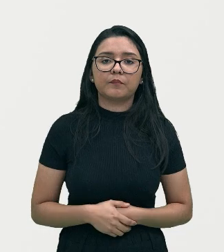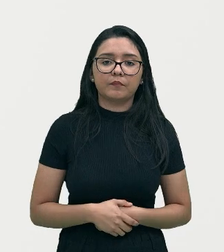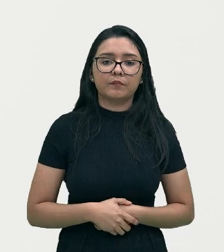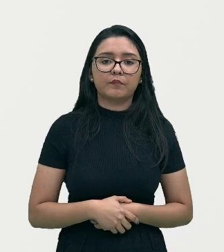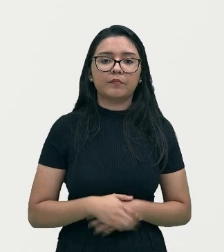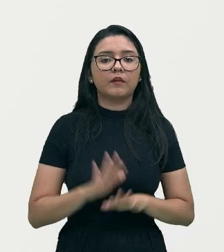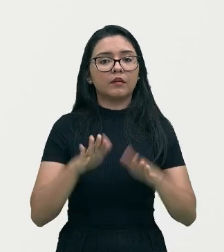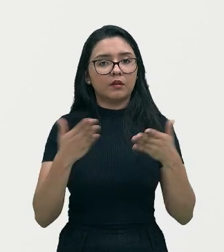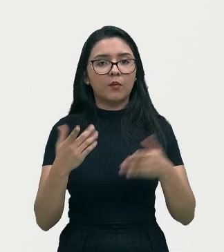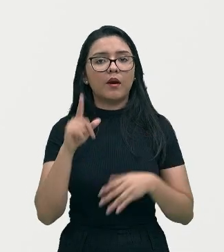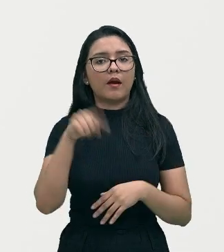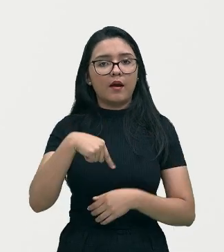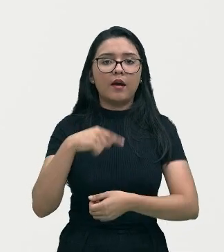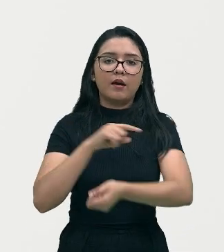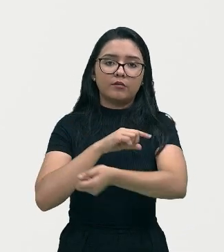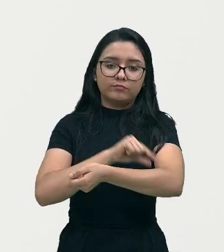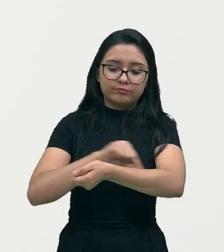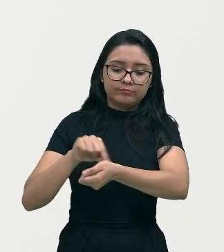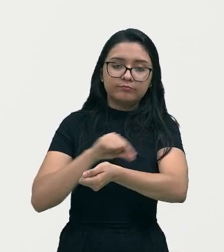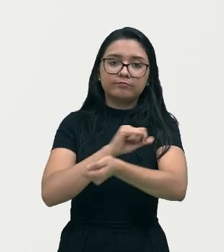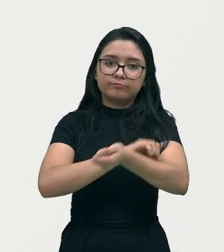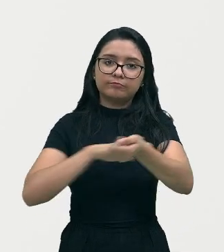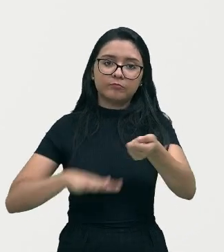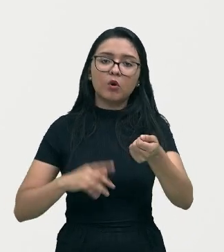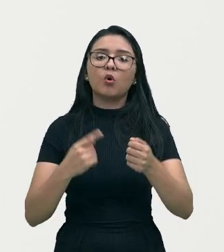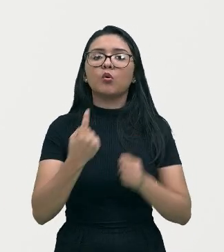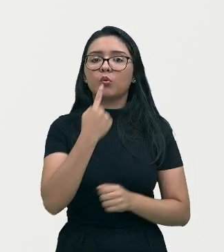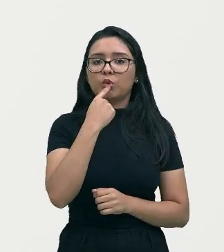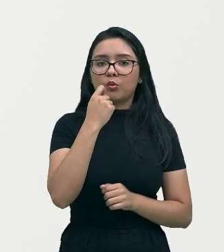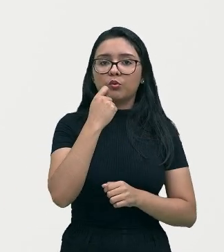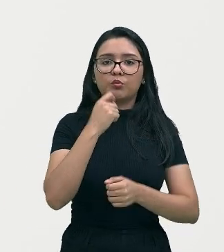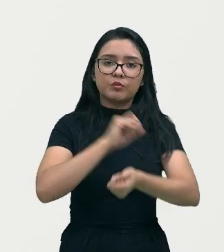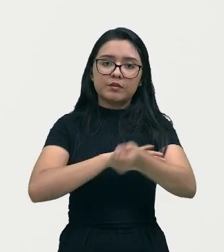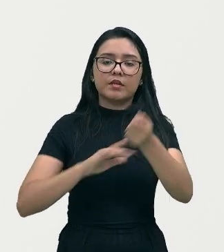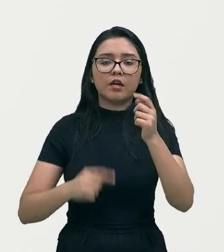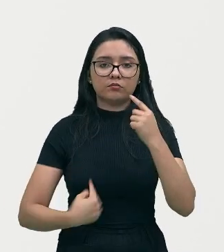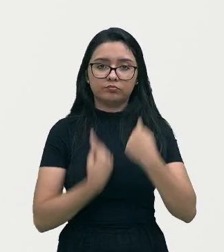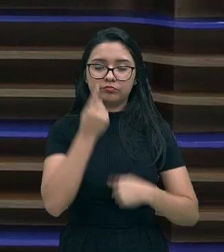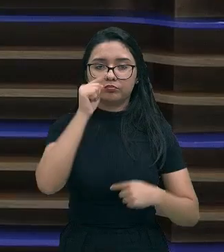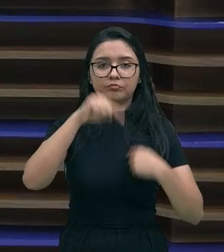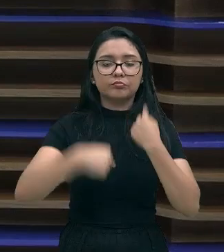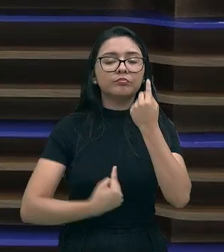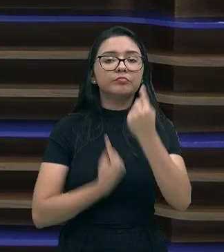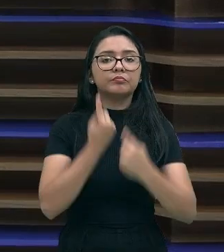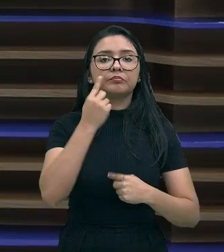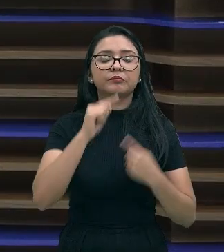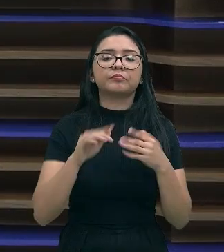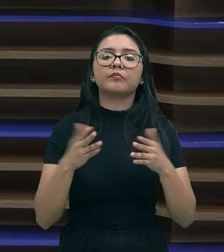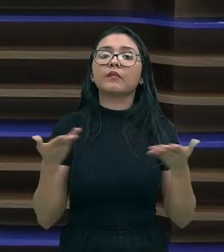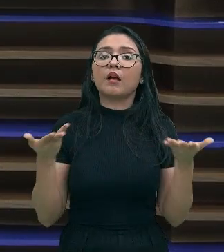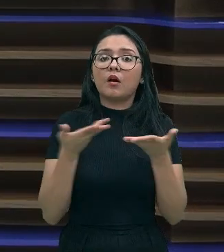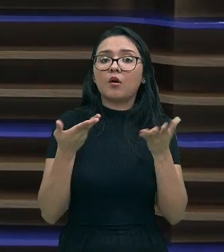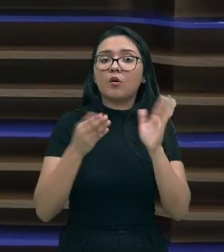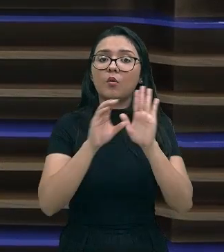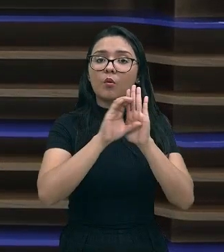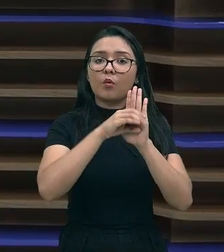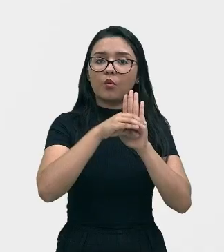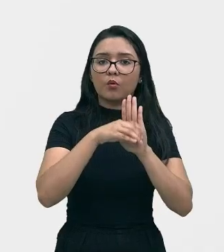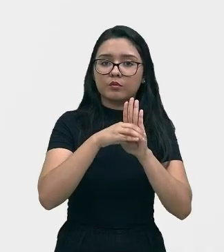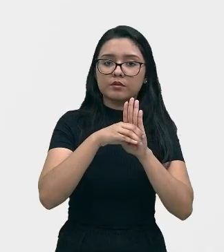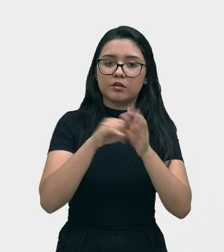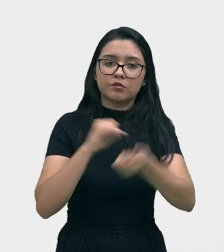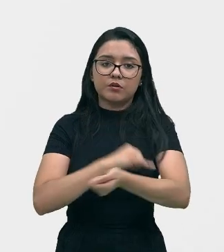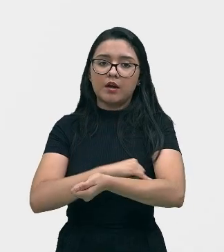os vasos sanguíneos por onde o sangue circula, tá? E aí, a gente tem o conceito das artérias, que a gente vai